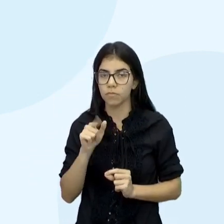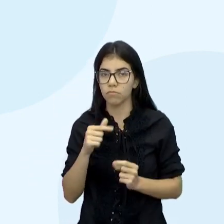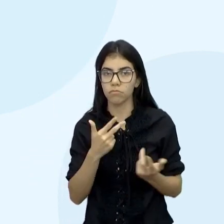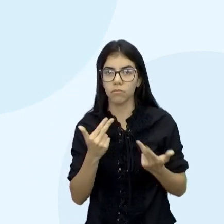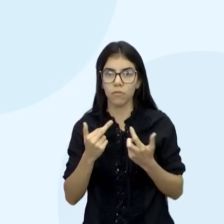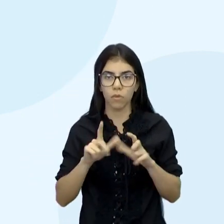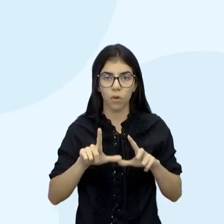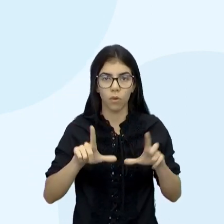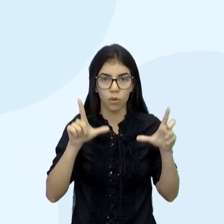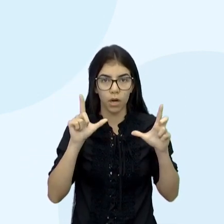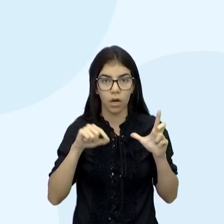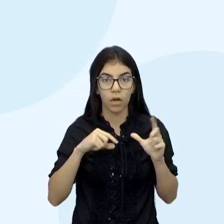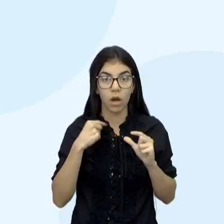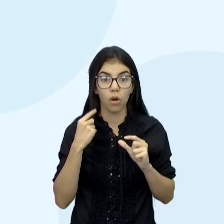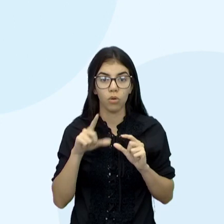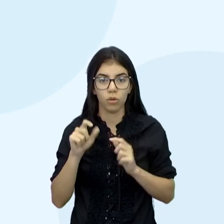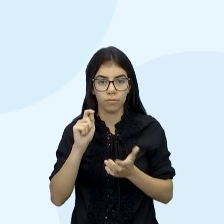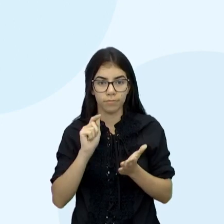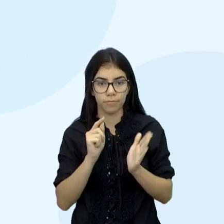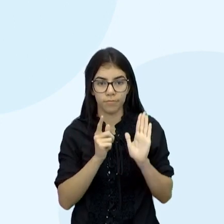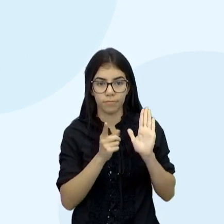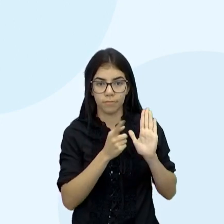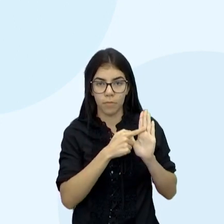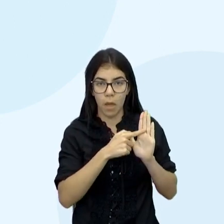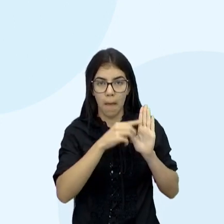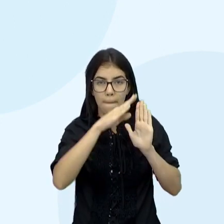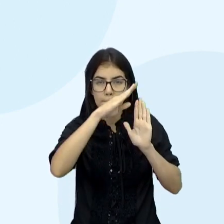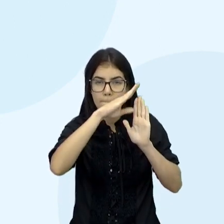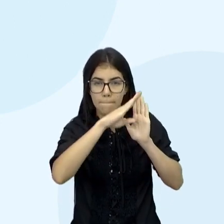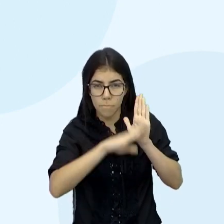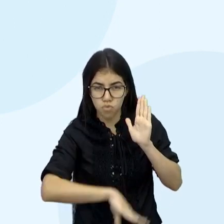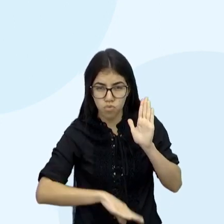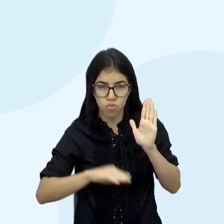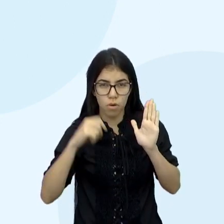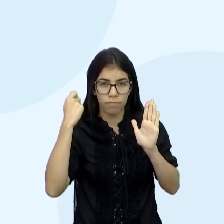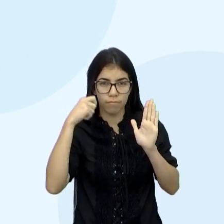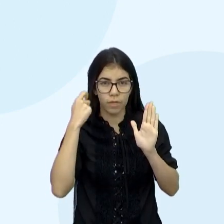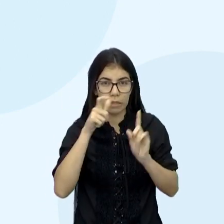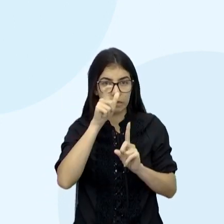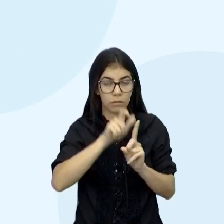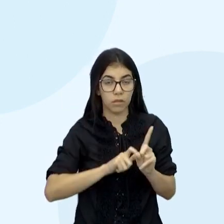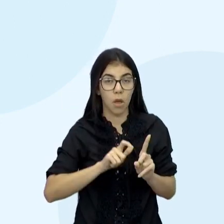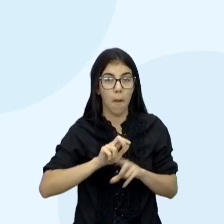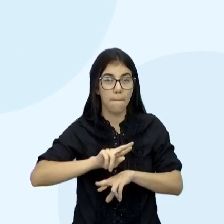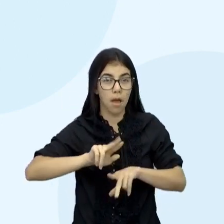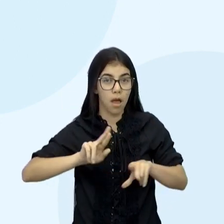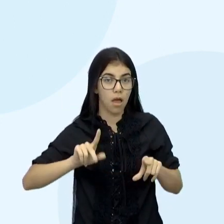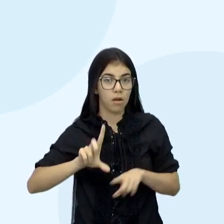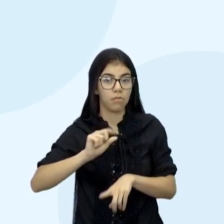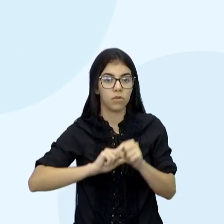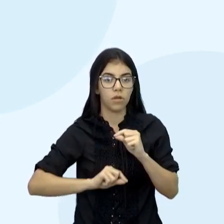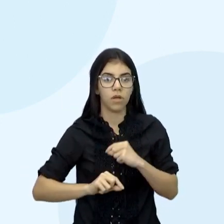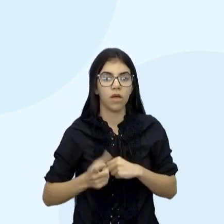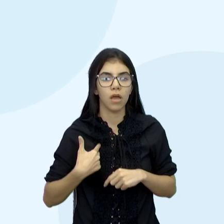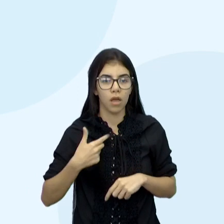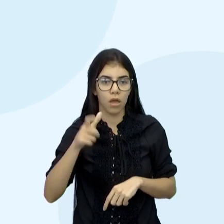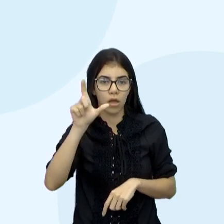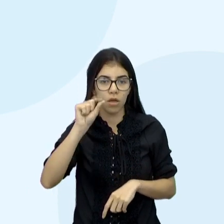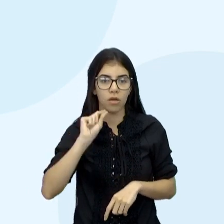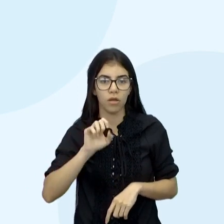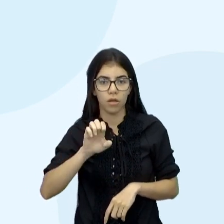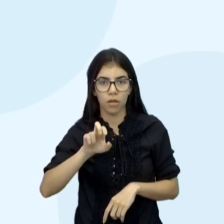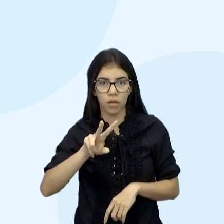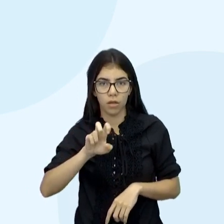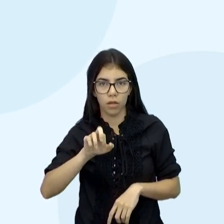Sim. Quando a gente clica lá, vão abrir todos os personagens. Aí tinham várias opções. Eu peguei essa aqui que é a Avery,